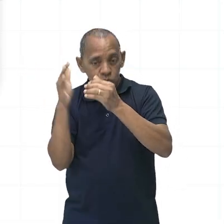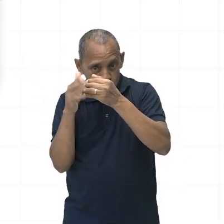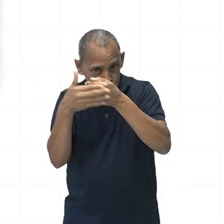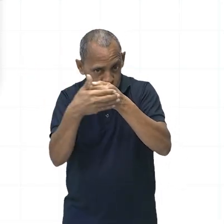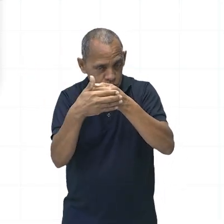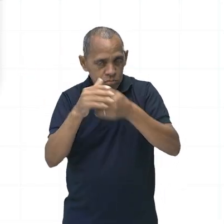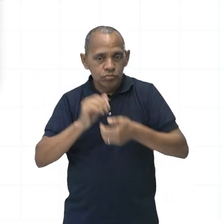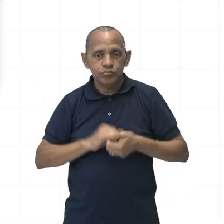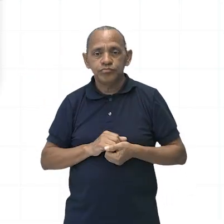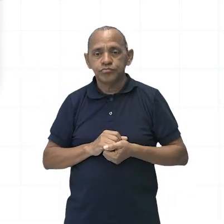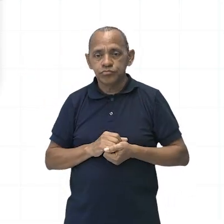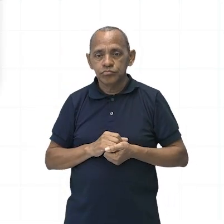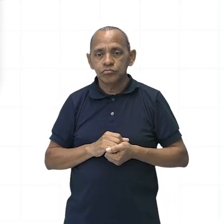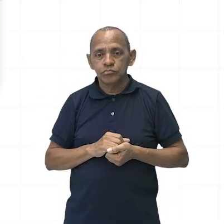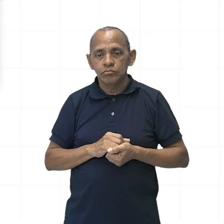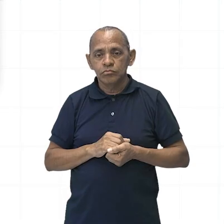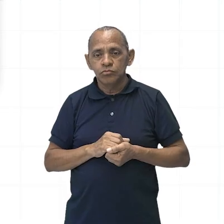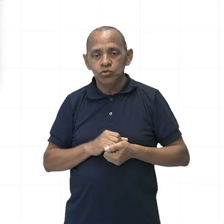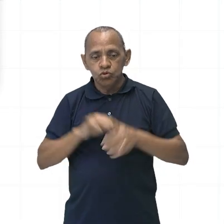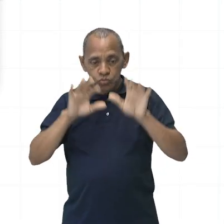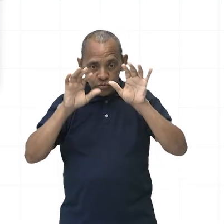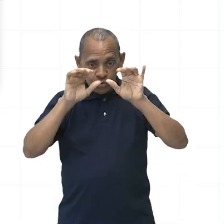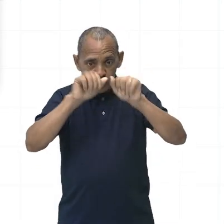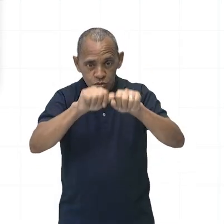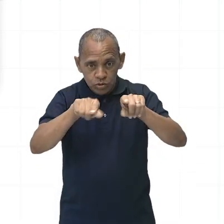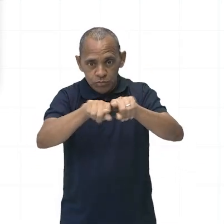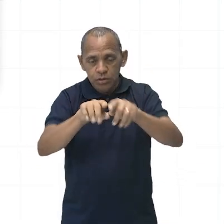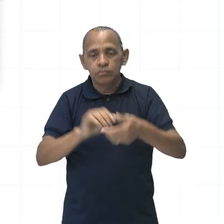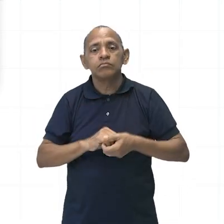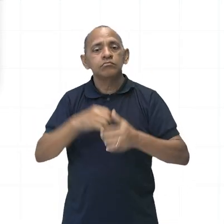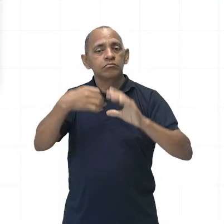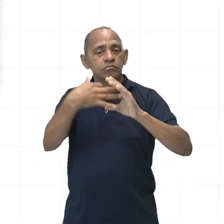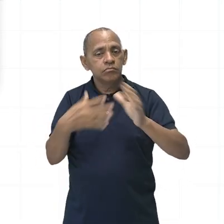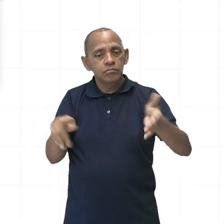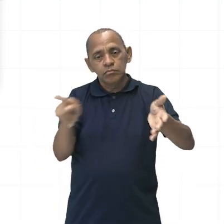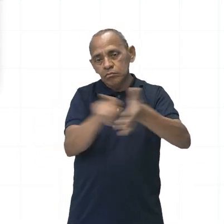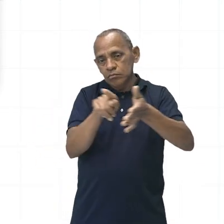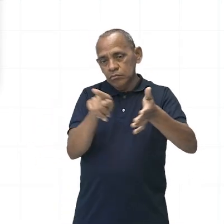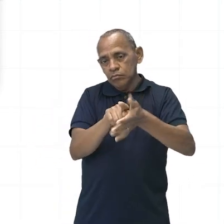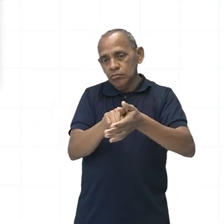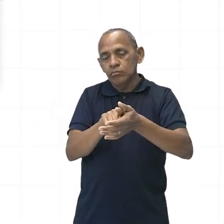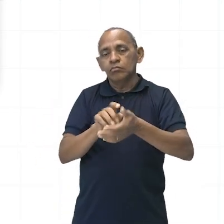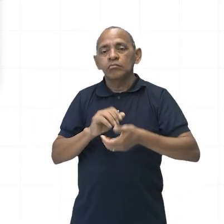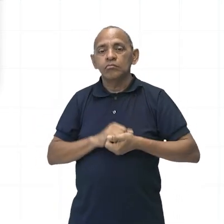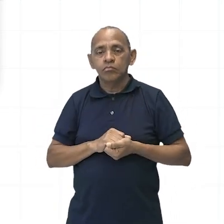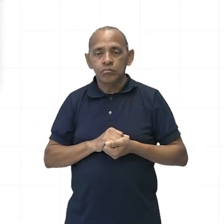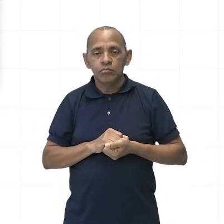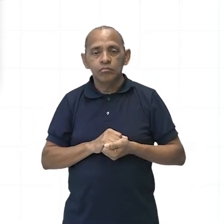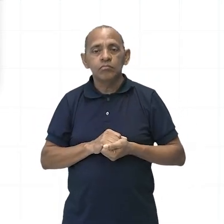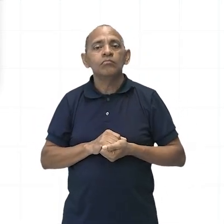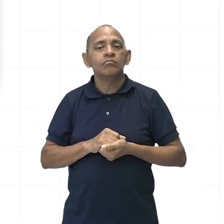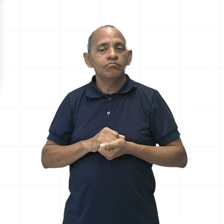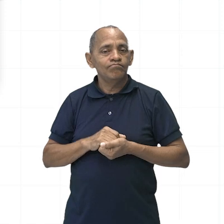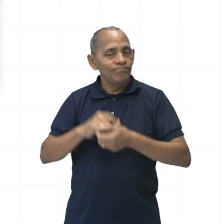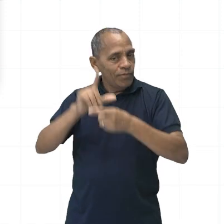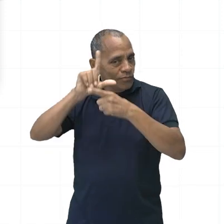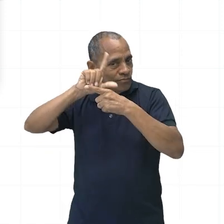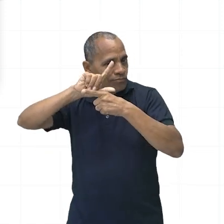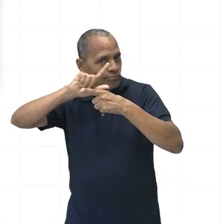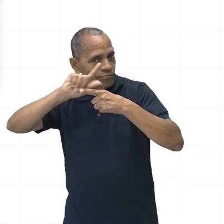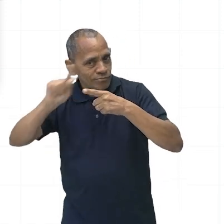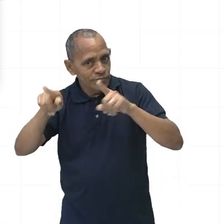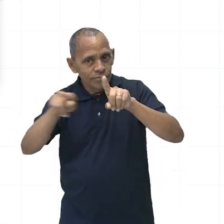escondido dos seus predadores. E isso é uma característica que lhe confere aí uma vantagem sobre os